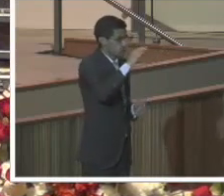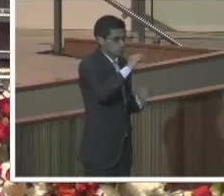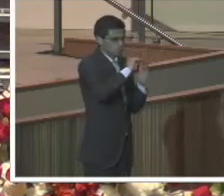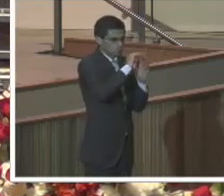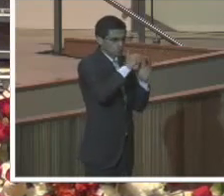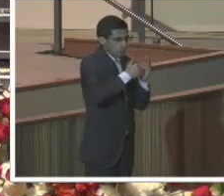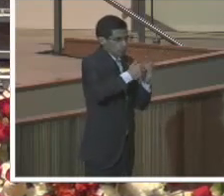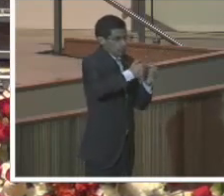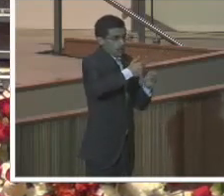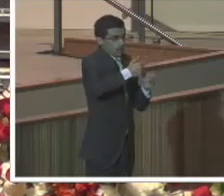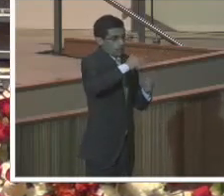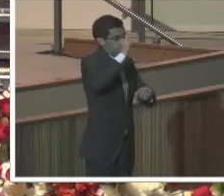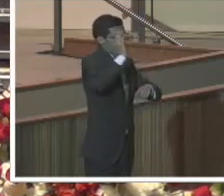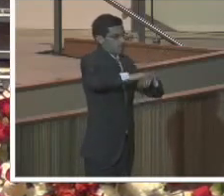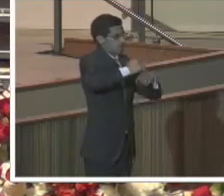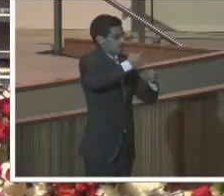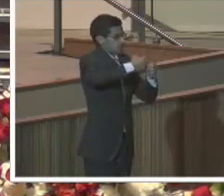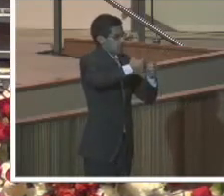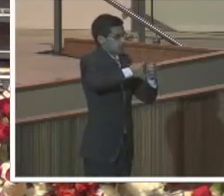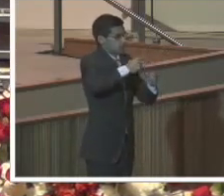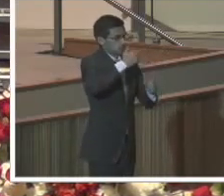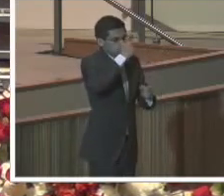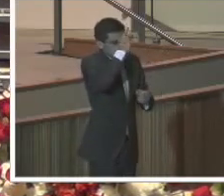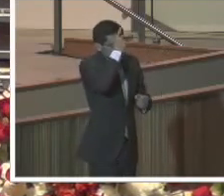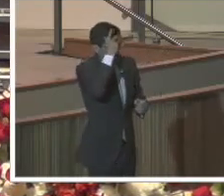com o maior índice de suicídio.